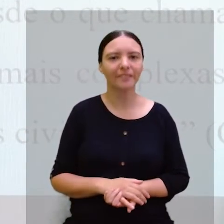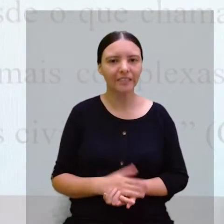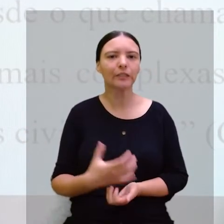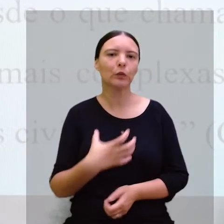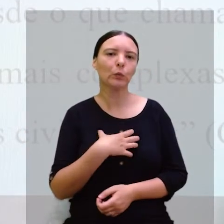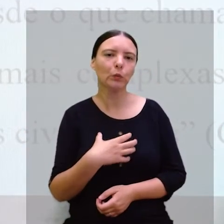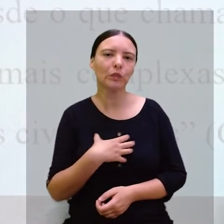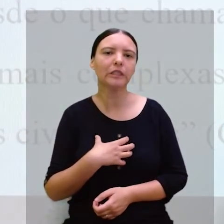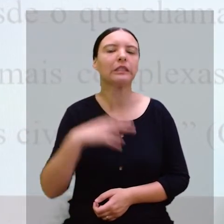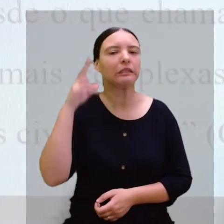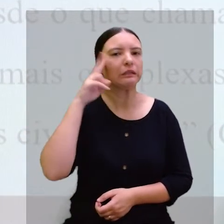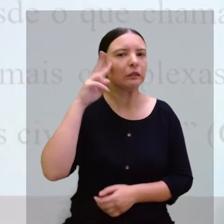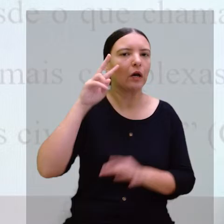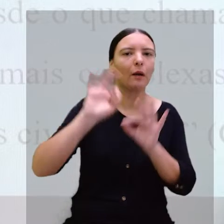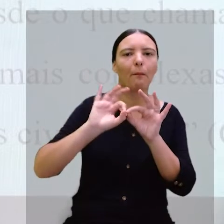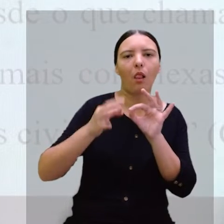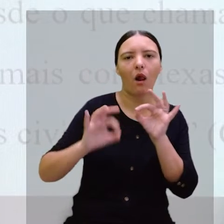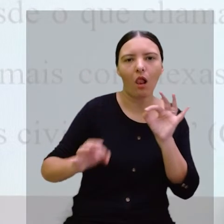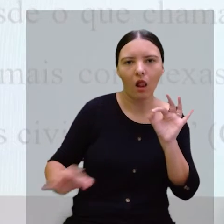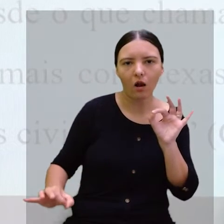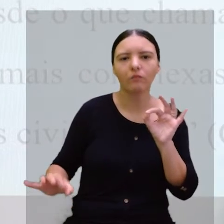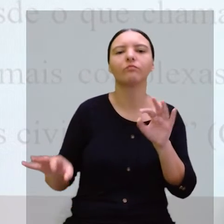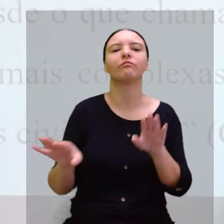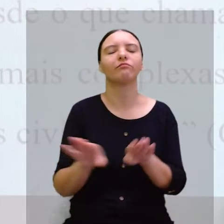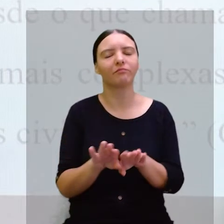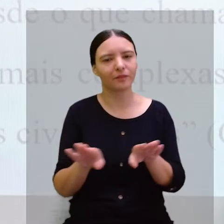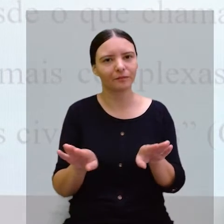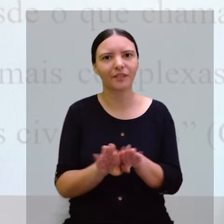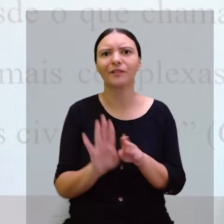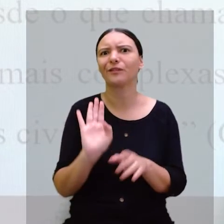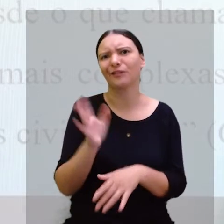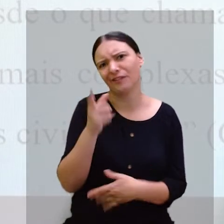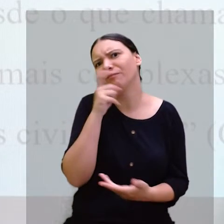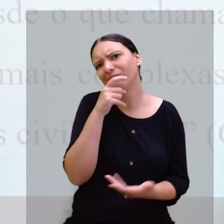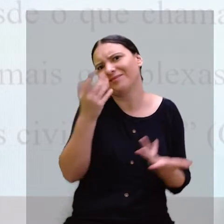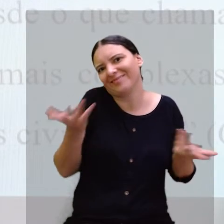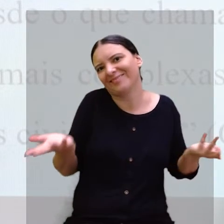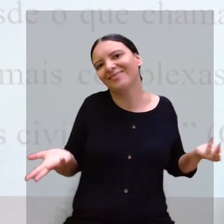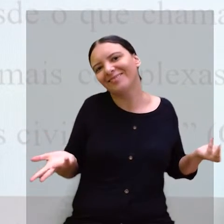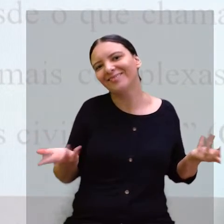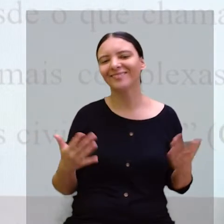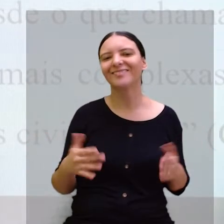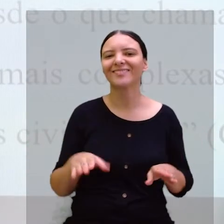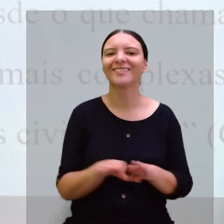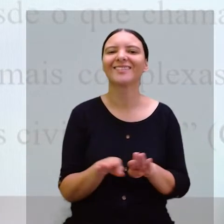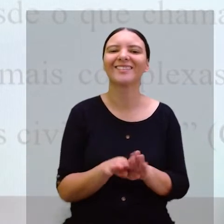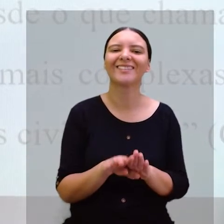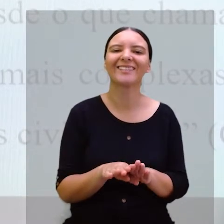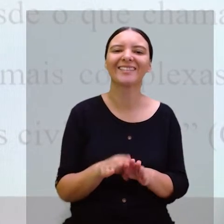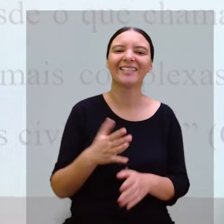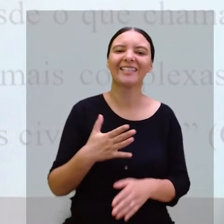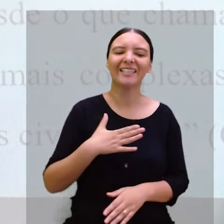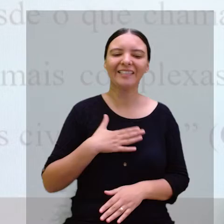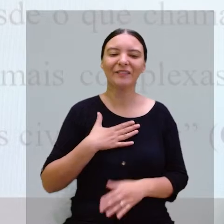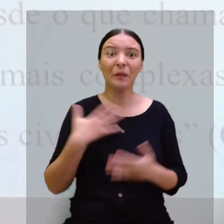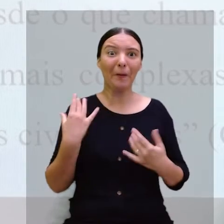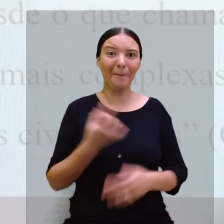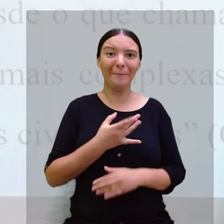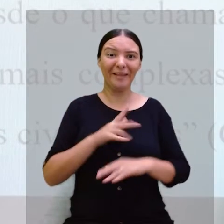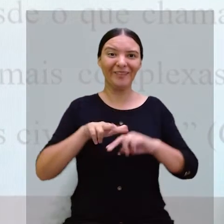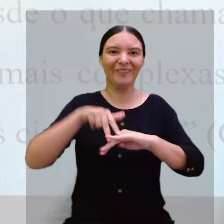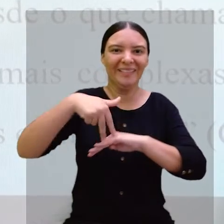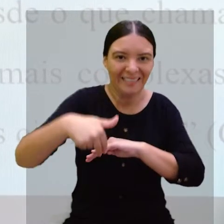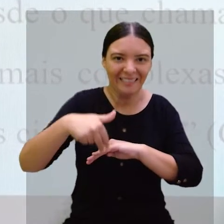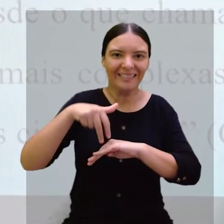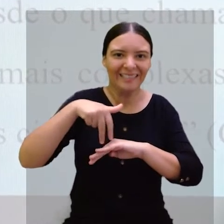a narrativa já torna ela bem ficcional também. Assim, eu fico aqui muito em cima com medo de cair o